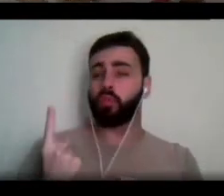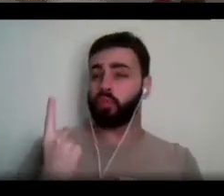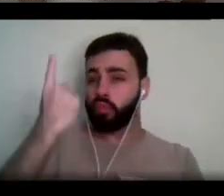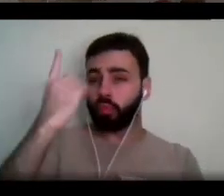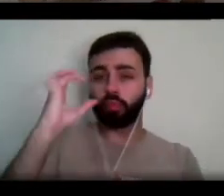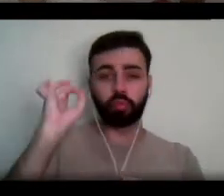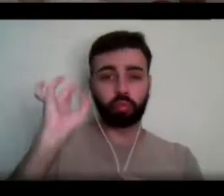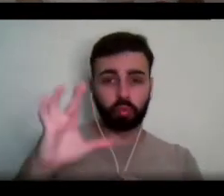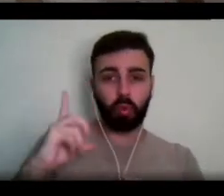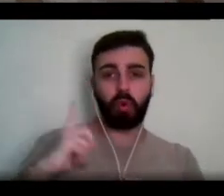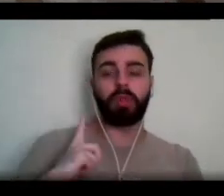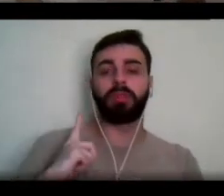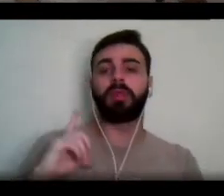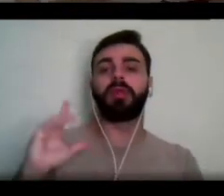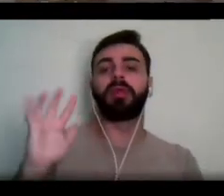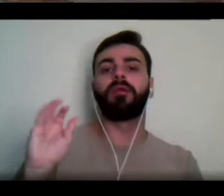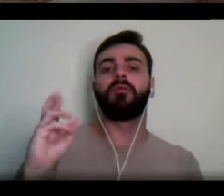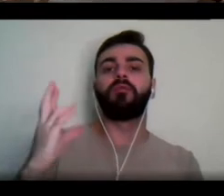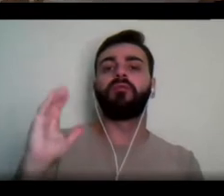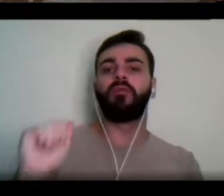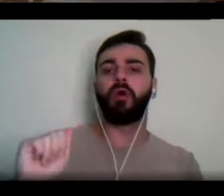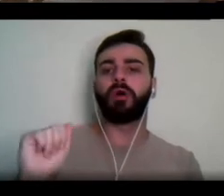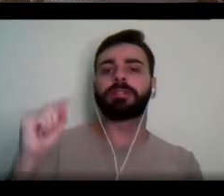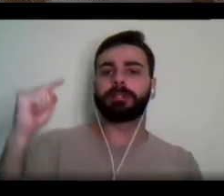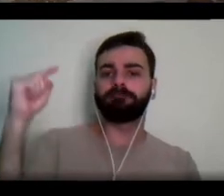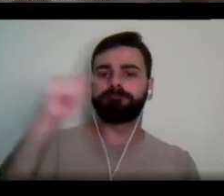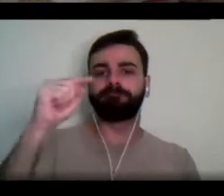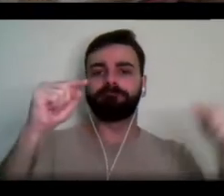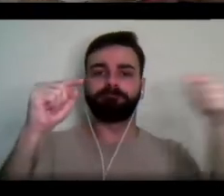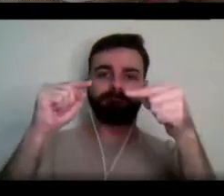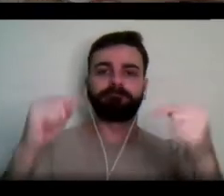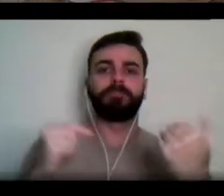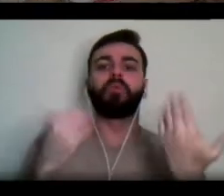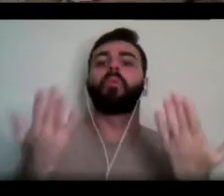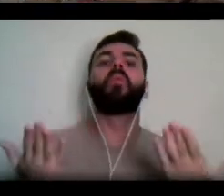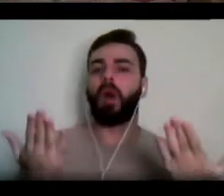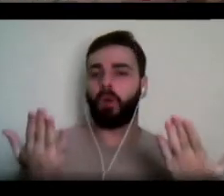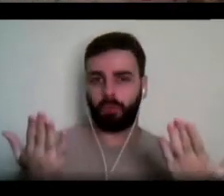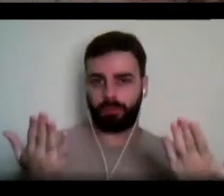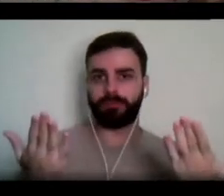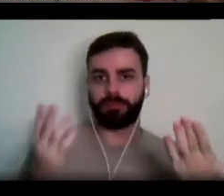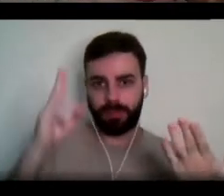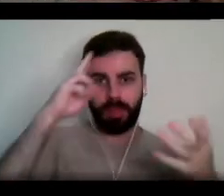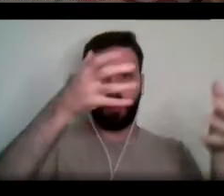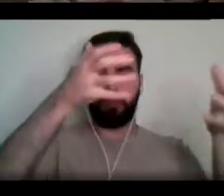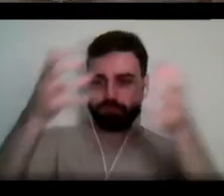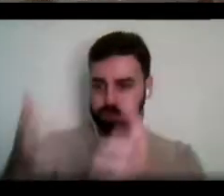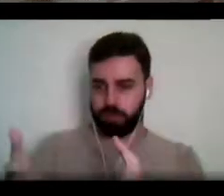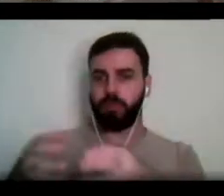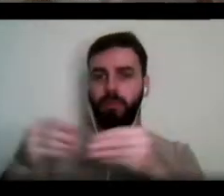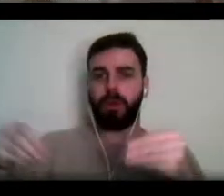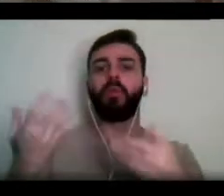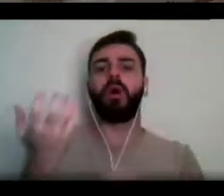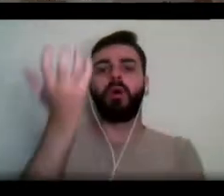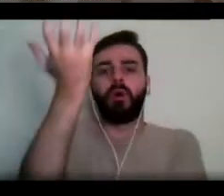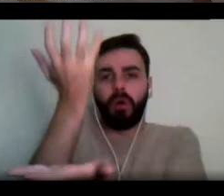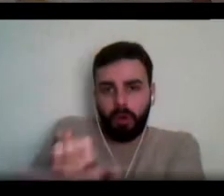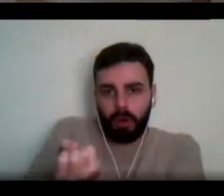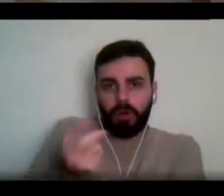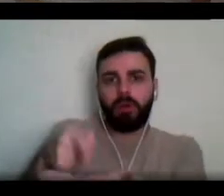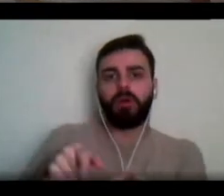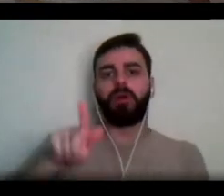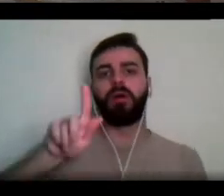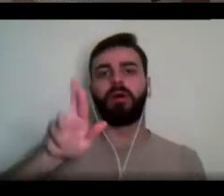a única força que atua sobre o saco de areia, a partir do momento em que ele é largado, né, é a